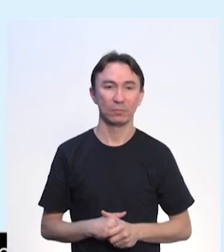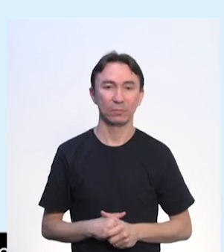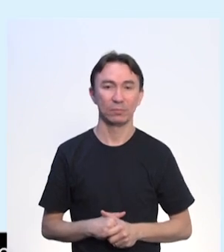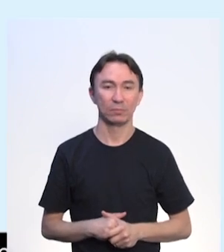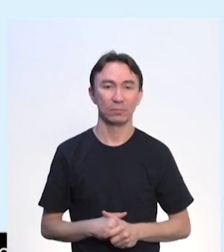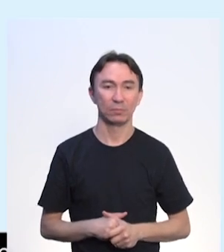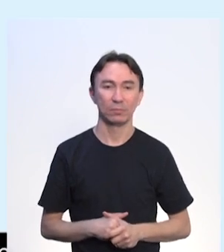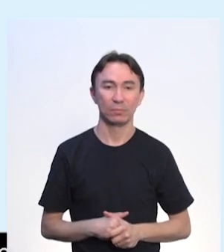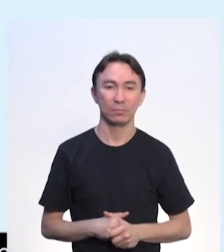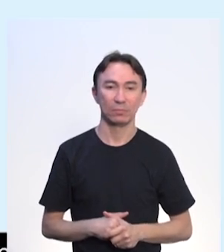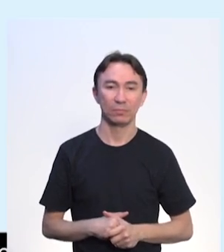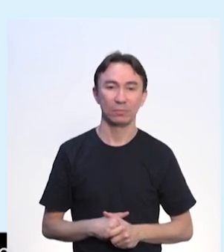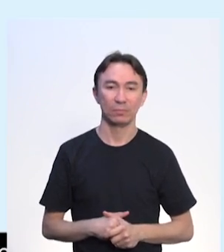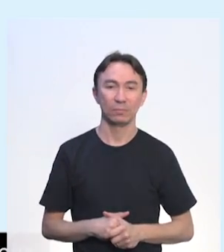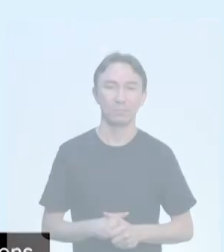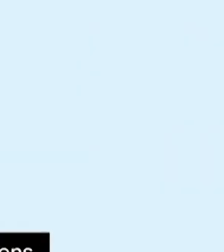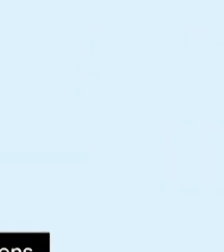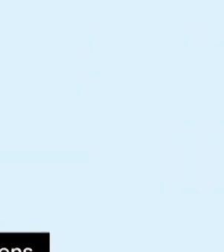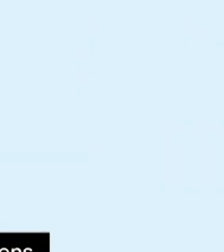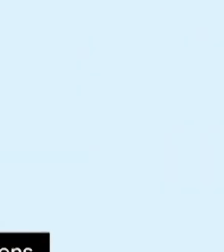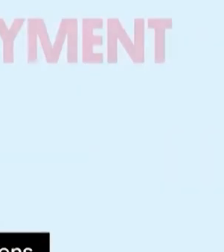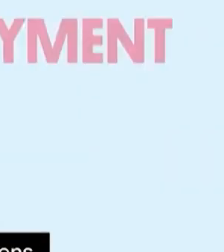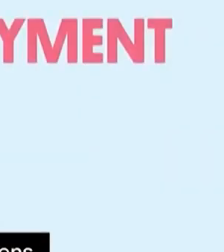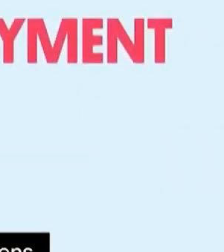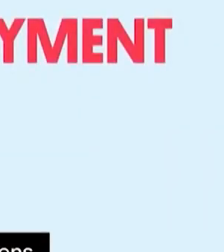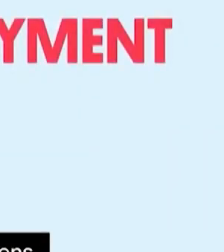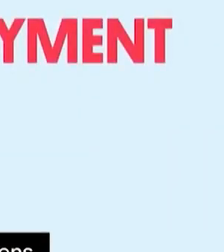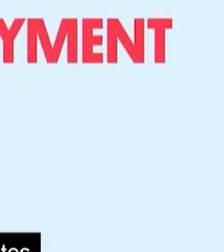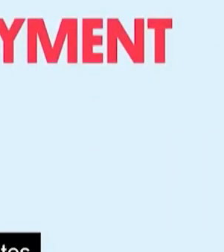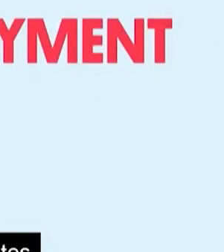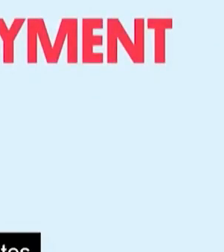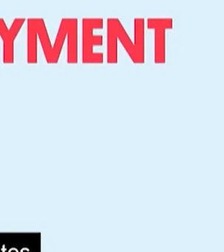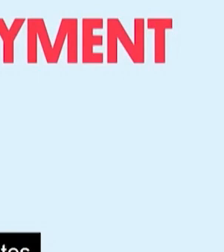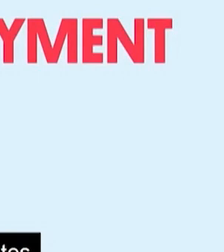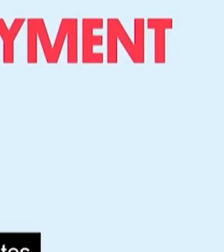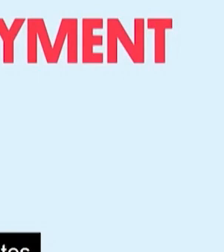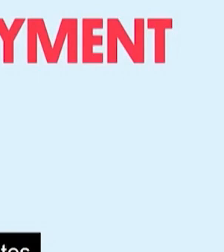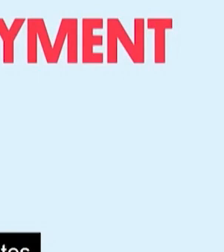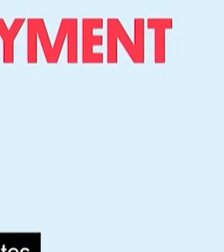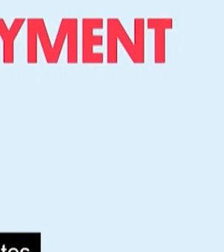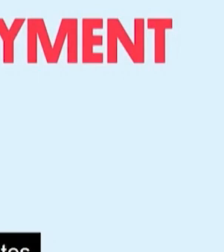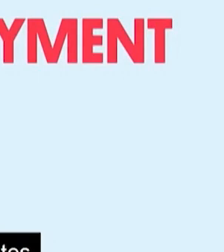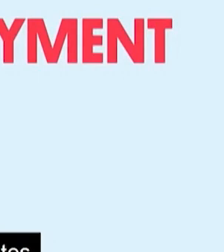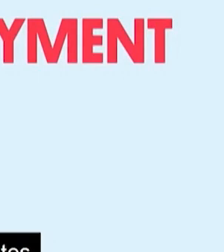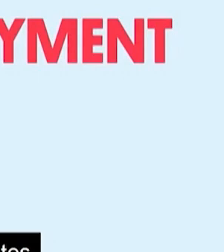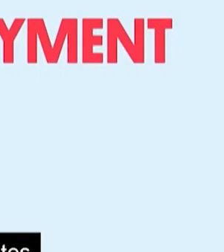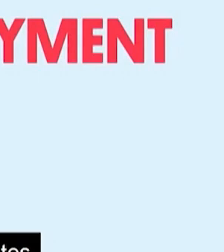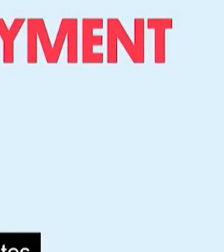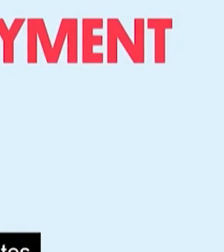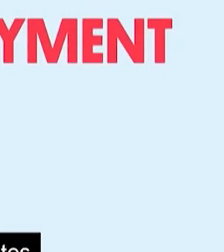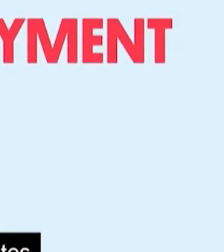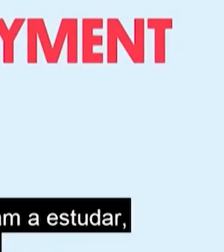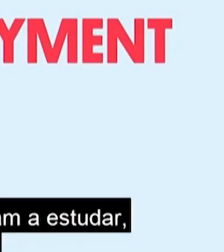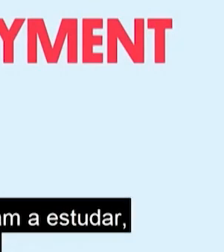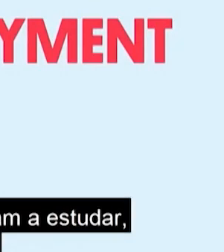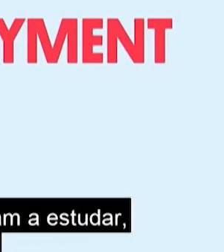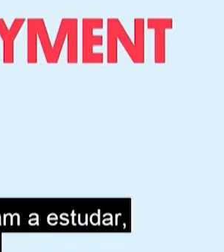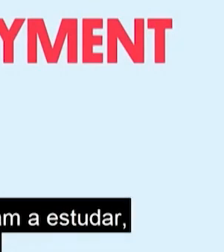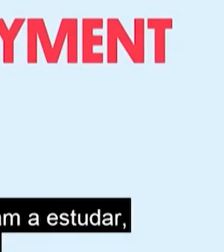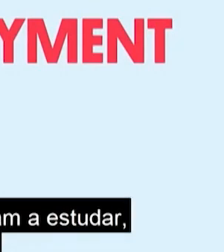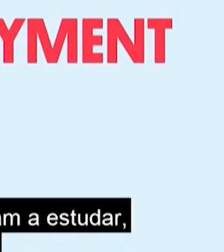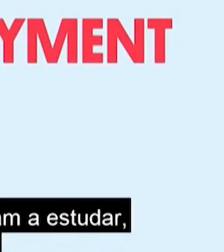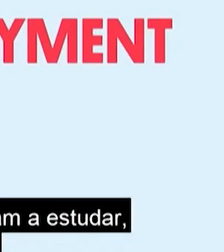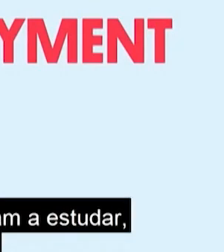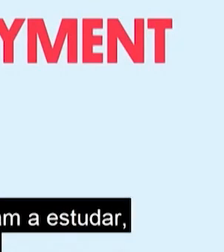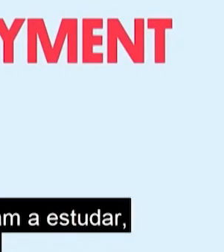Hi there. In this video, we talk about youth unemployment, which is reaching unprecedented levels in Europe. Millions of